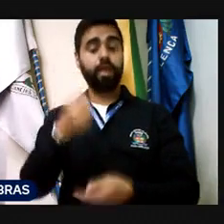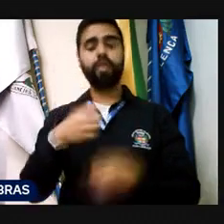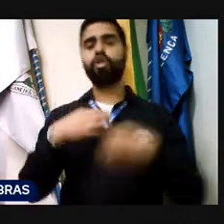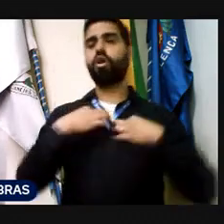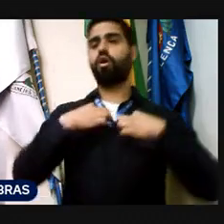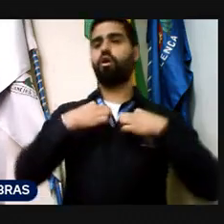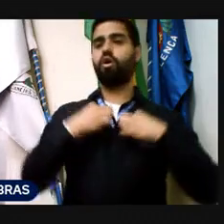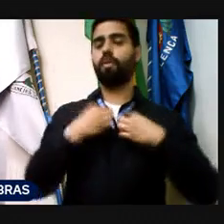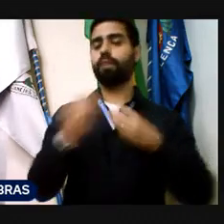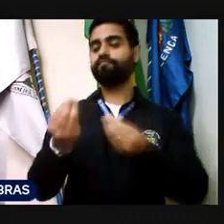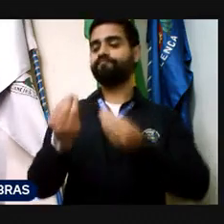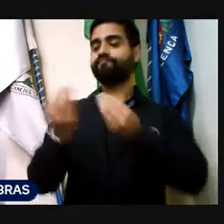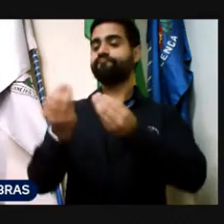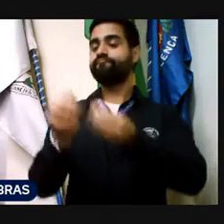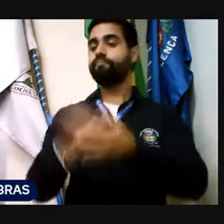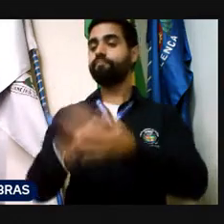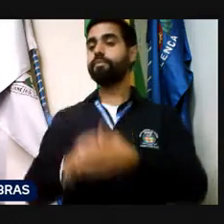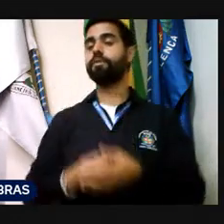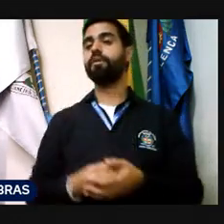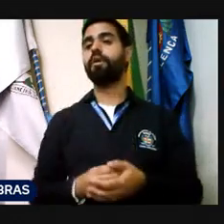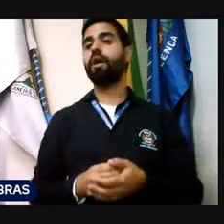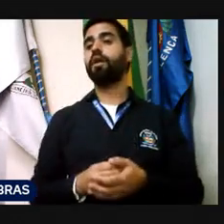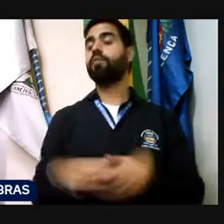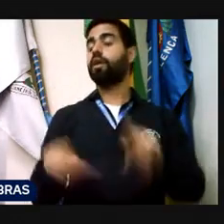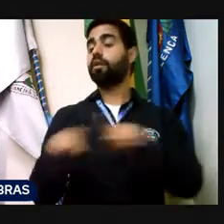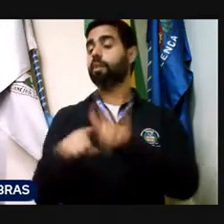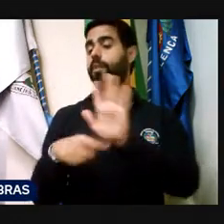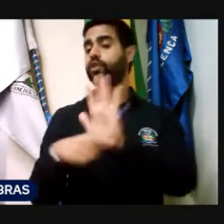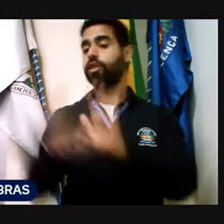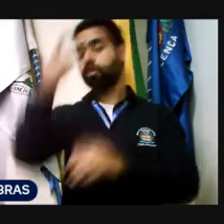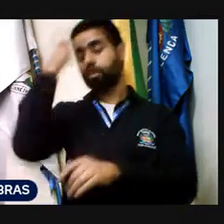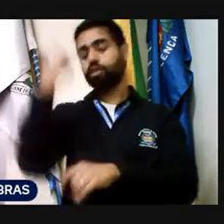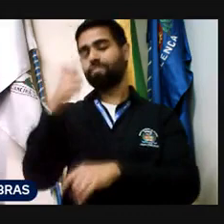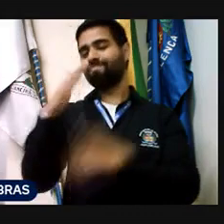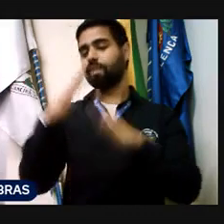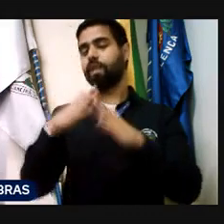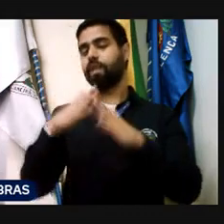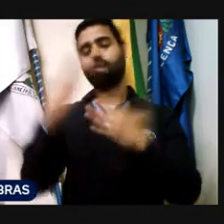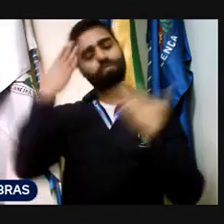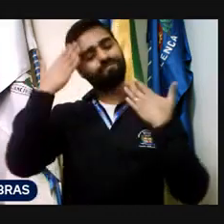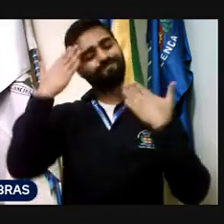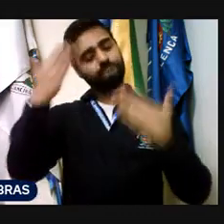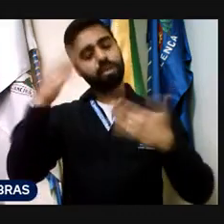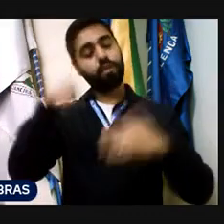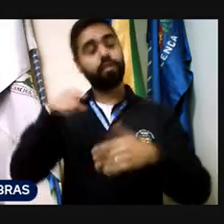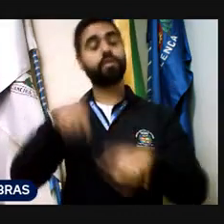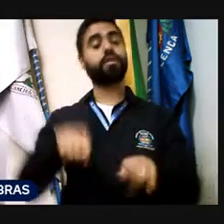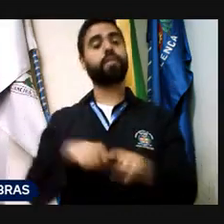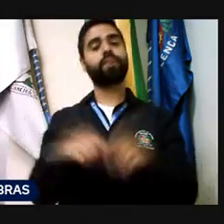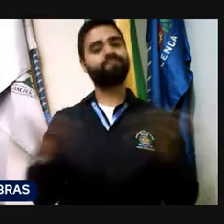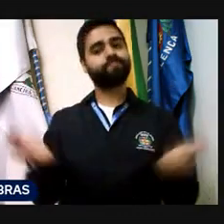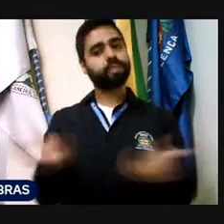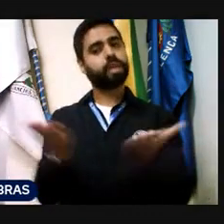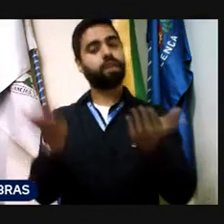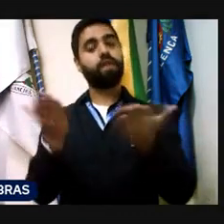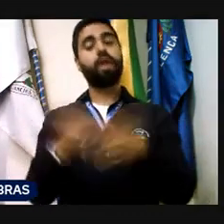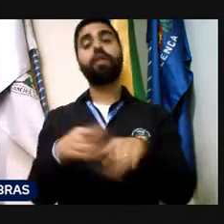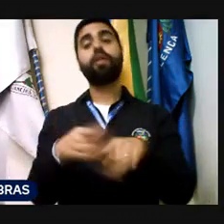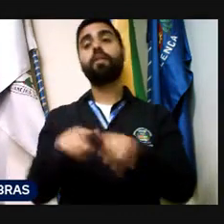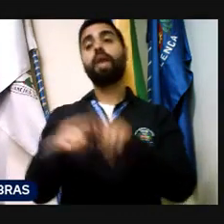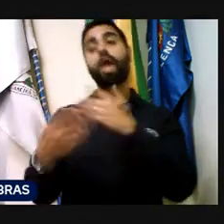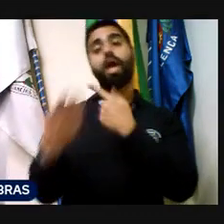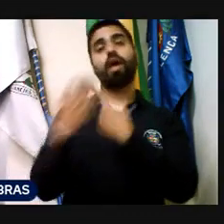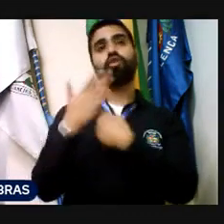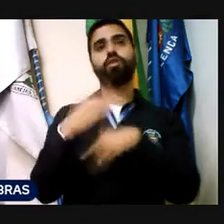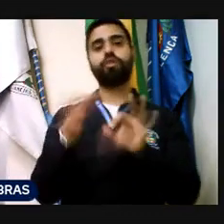roupas, que doaram para a gente estar doando aos moradores de rua. Gostaria de agradecer a vocês por estar incentivando e estar nos ajudando